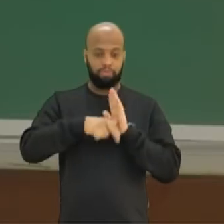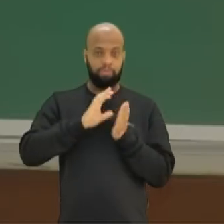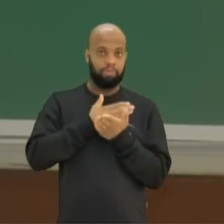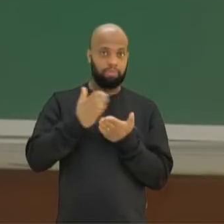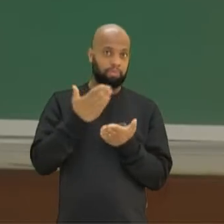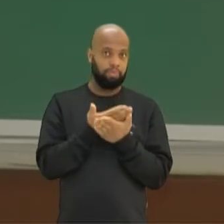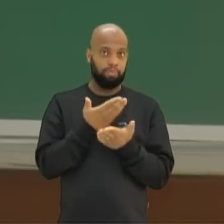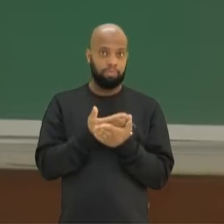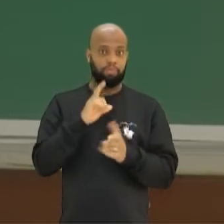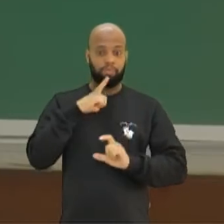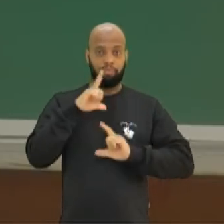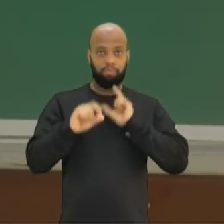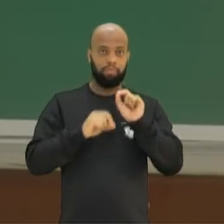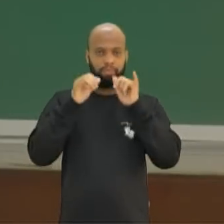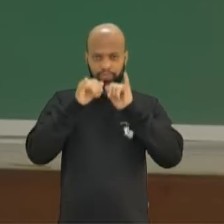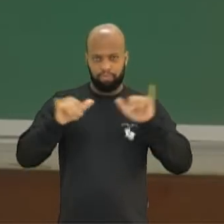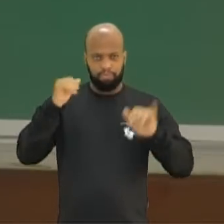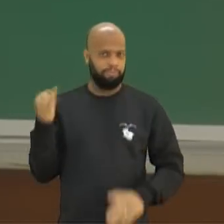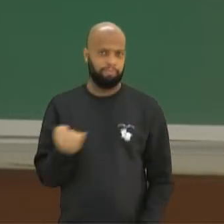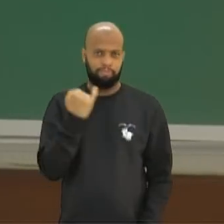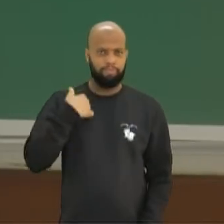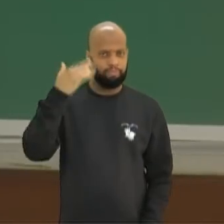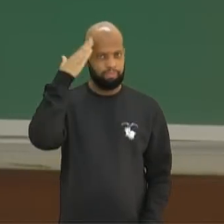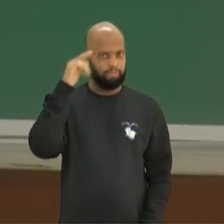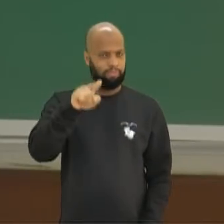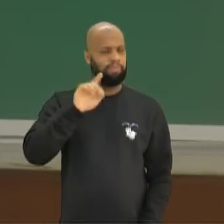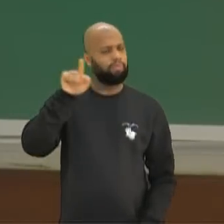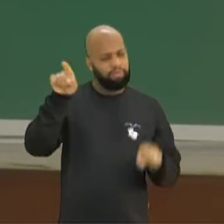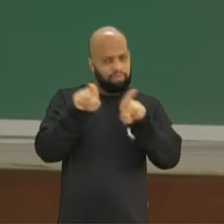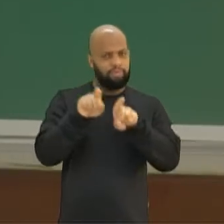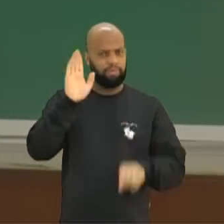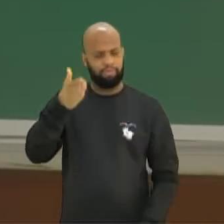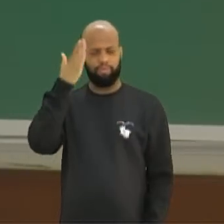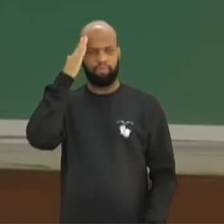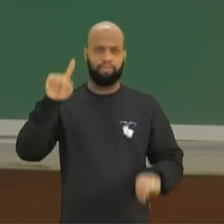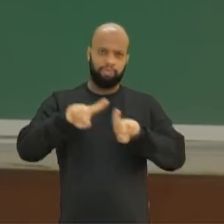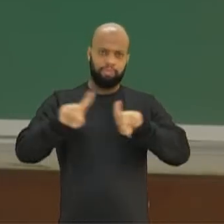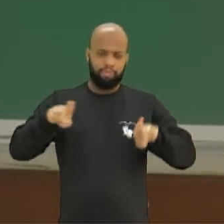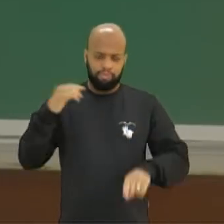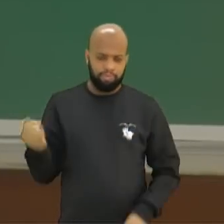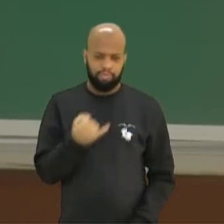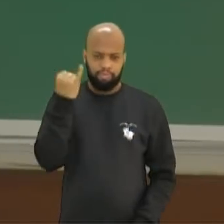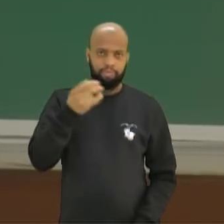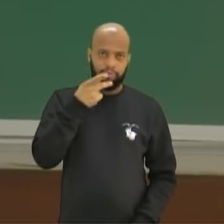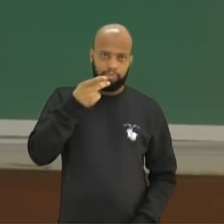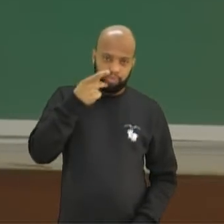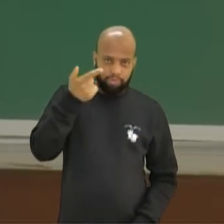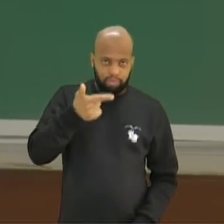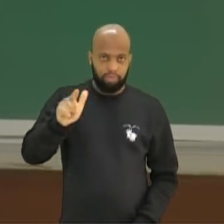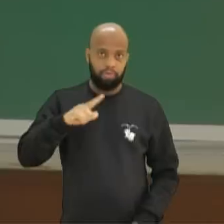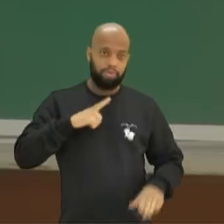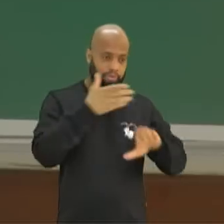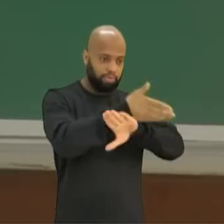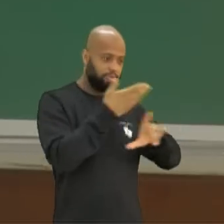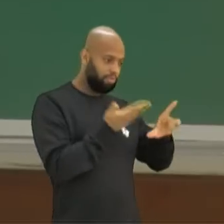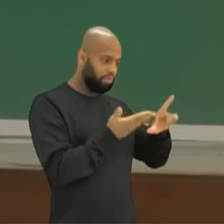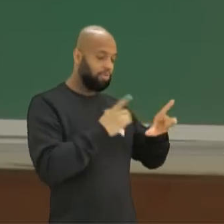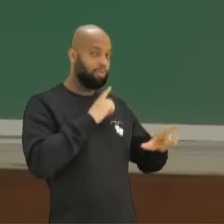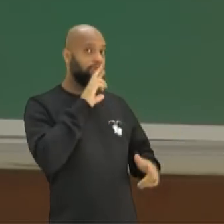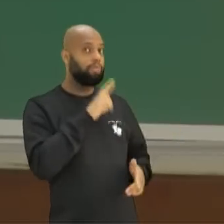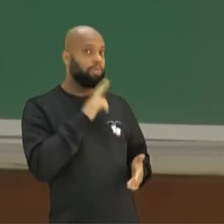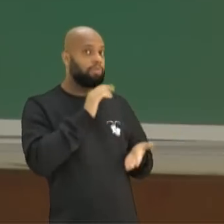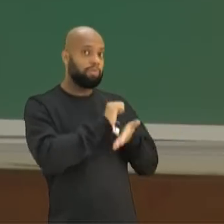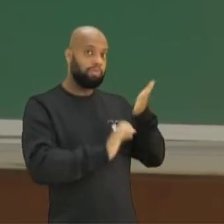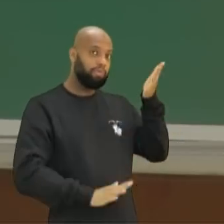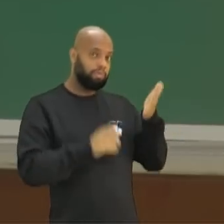iniciarmos a aula, vou dar aquele recado que eu sei que vocês já sabem, mas não custa reforçar. Não deixem de entrar no Class, fazer a atividade que ali